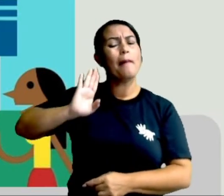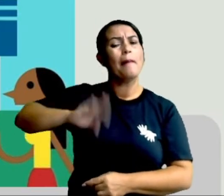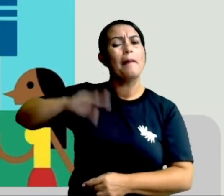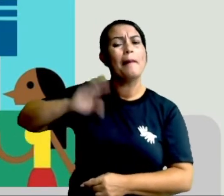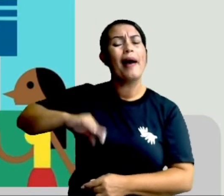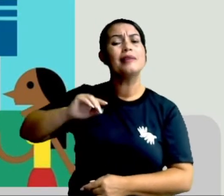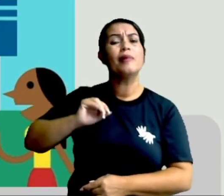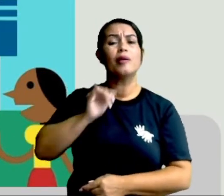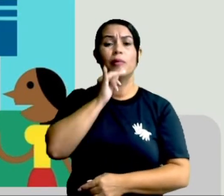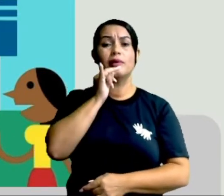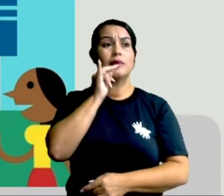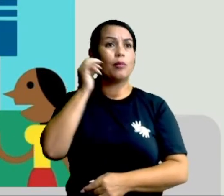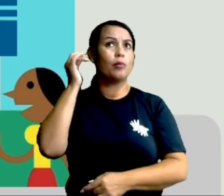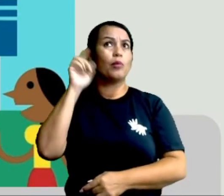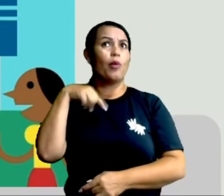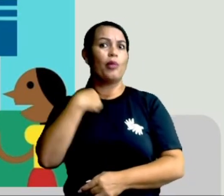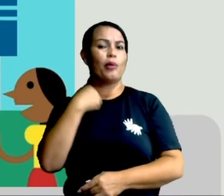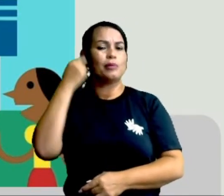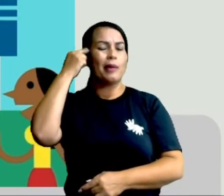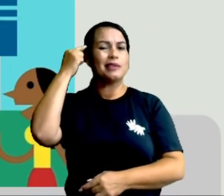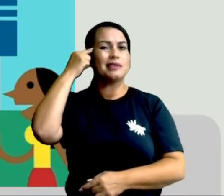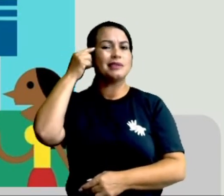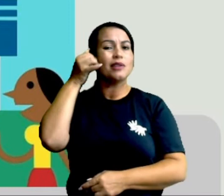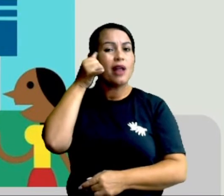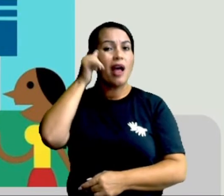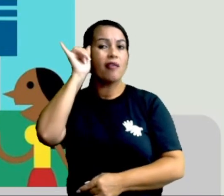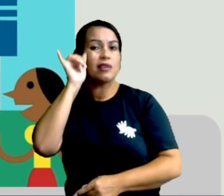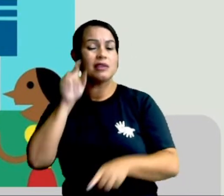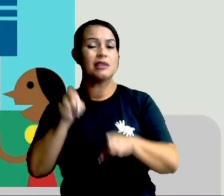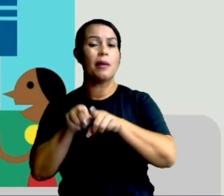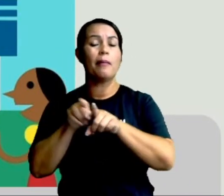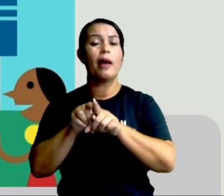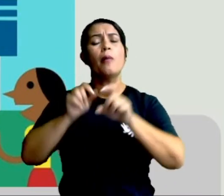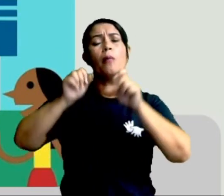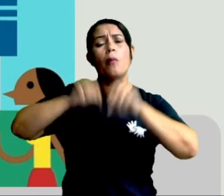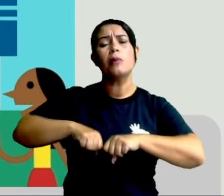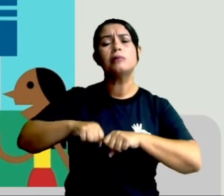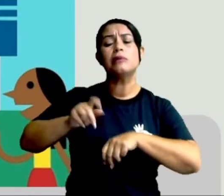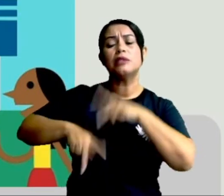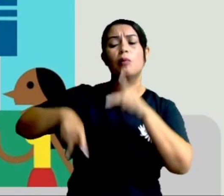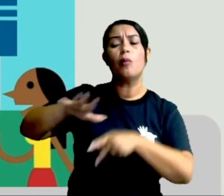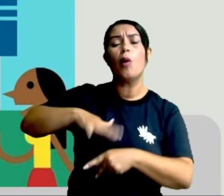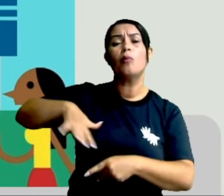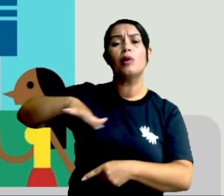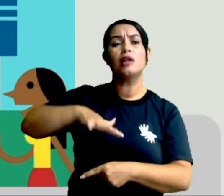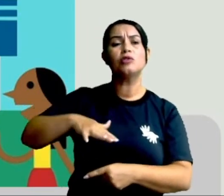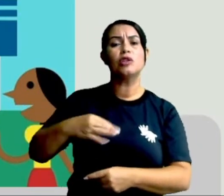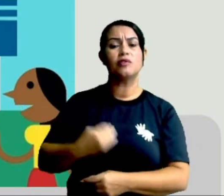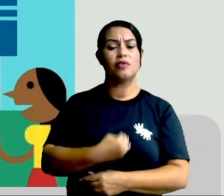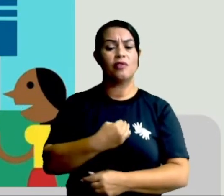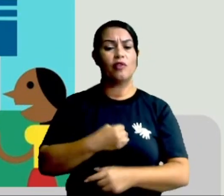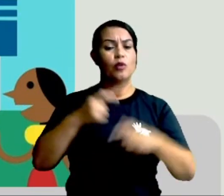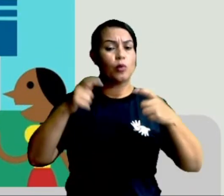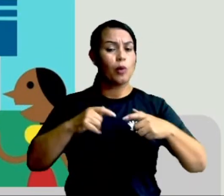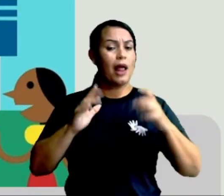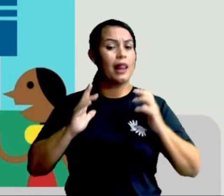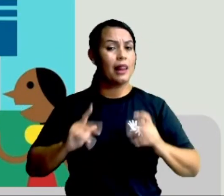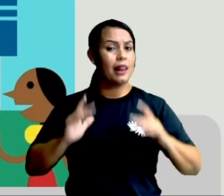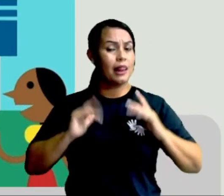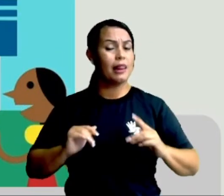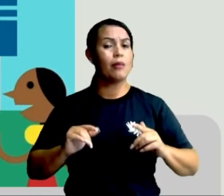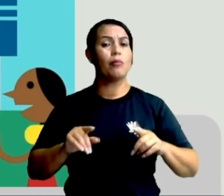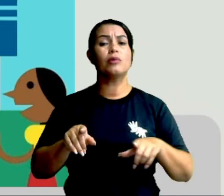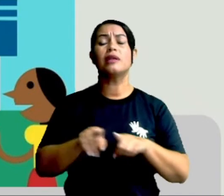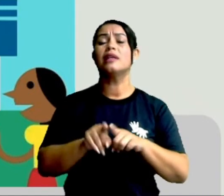forma preventiva no saneamento, possibilitando as populações viver num ambiente limpo, do que